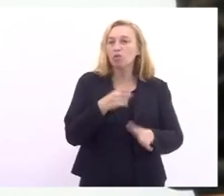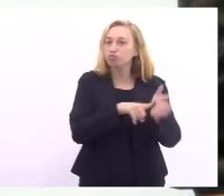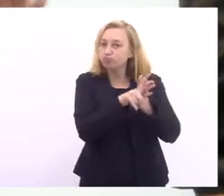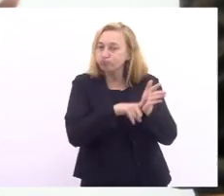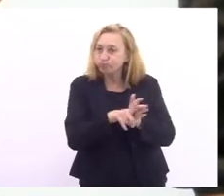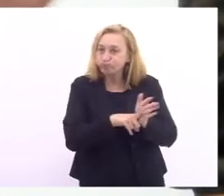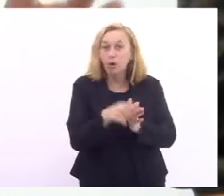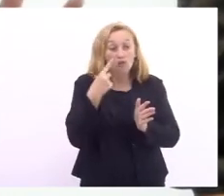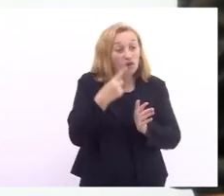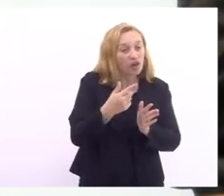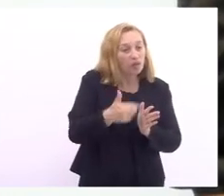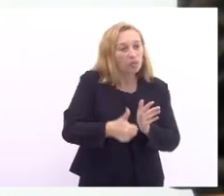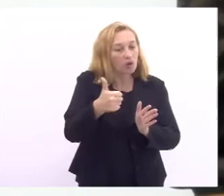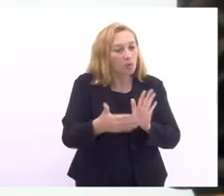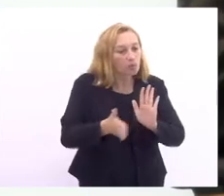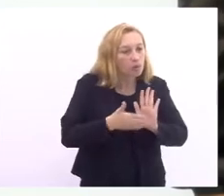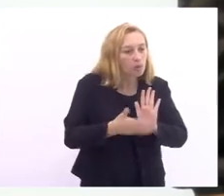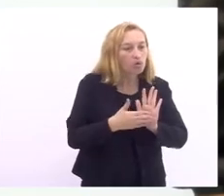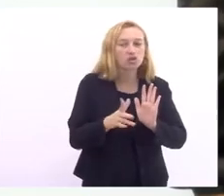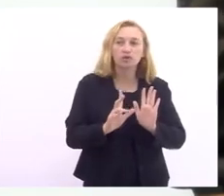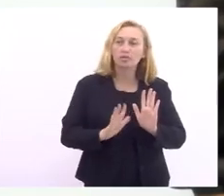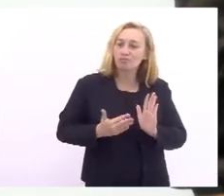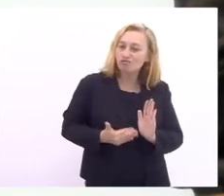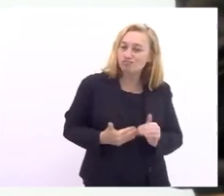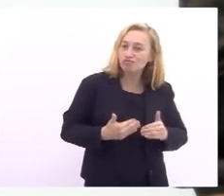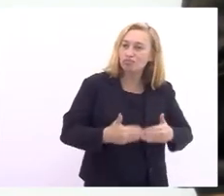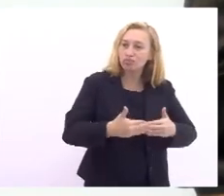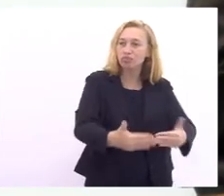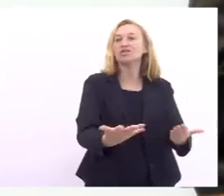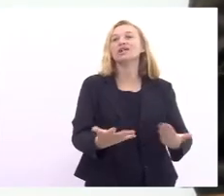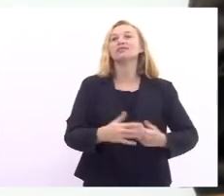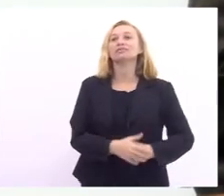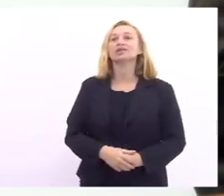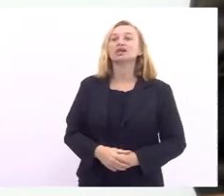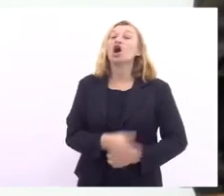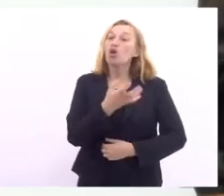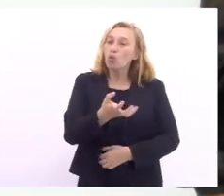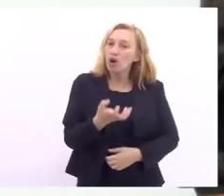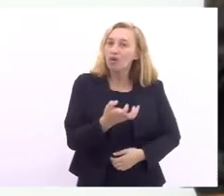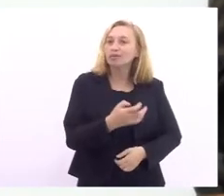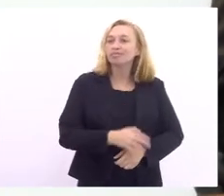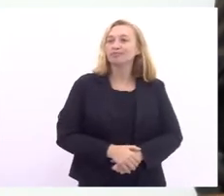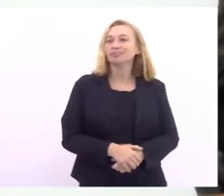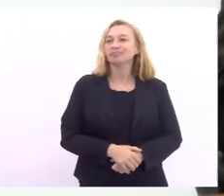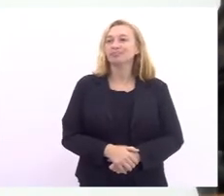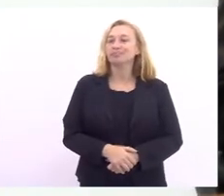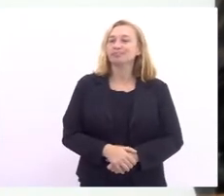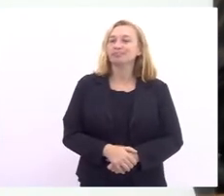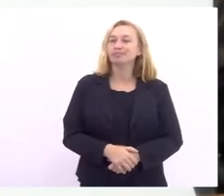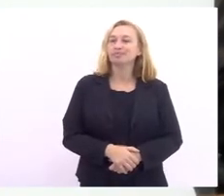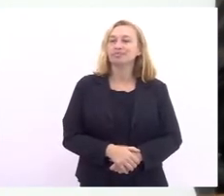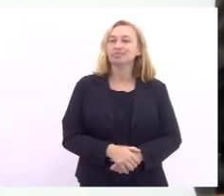diagnóstico identificar boa propostas para a gente poder avançar eu quero assim como